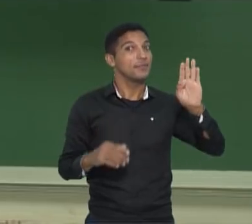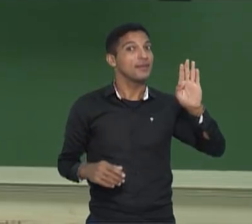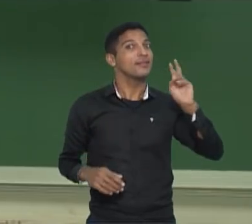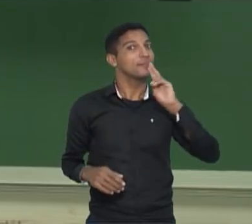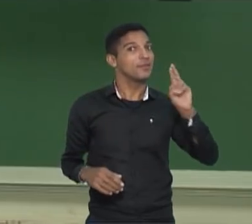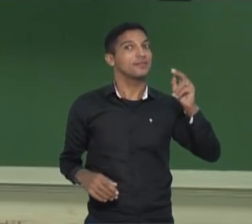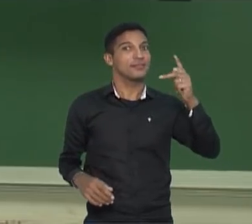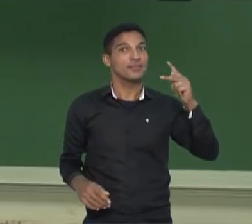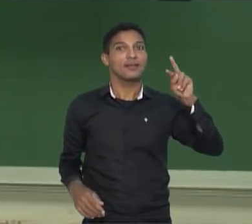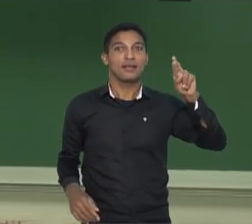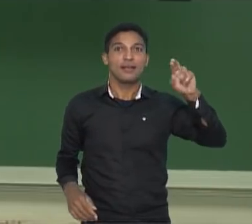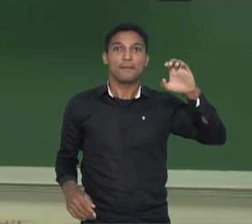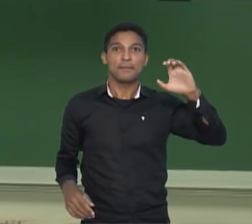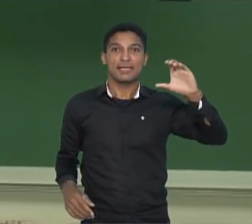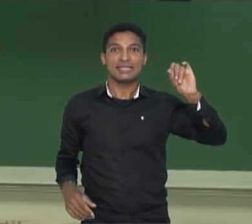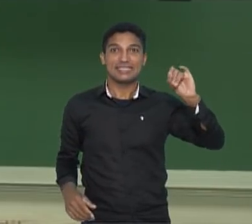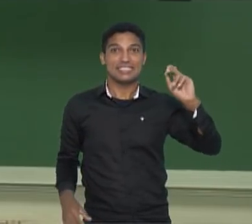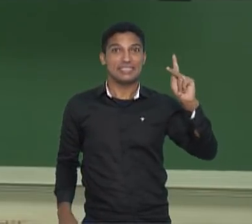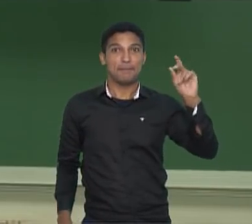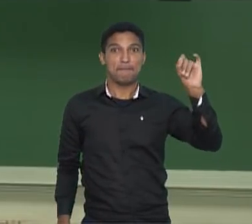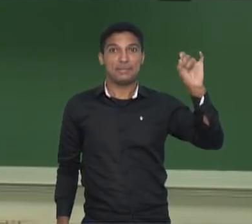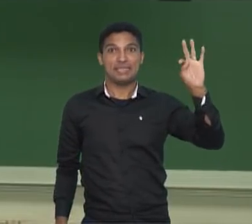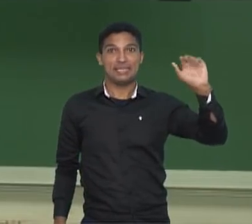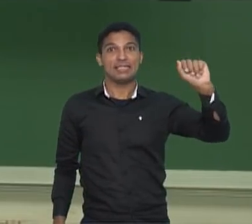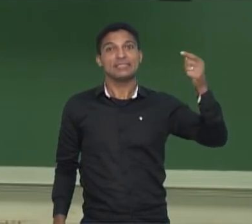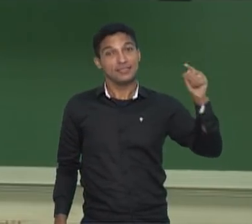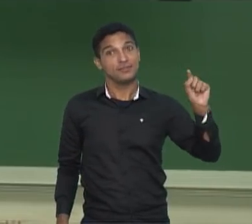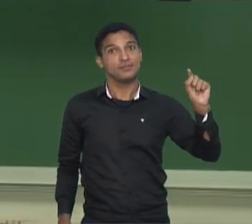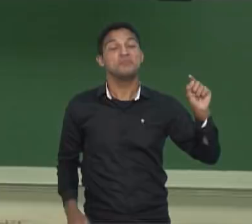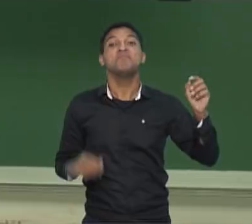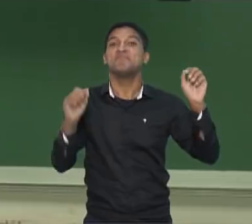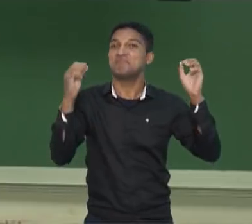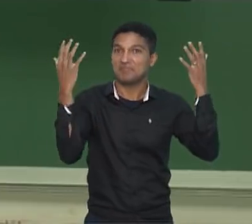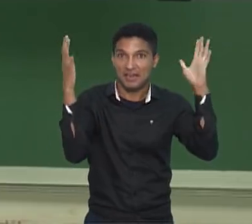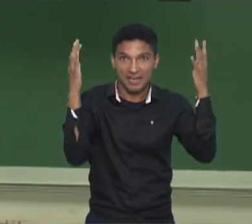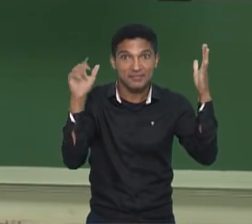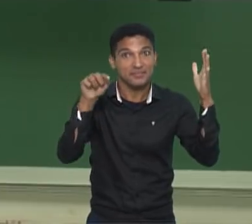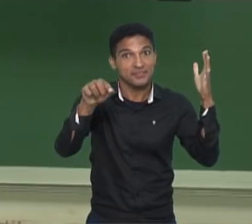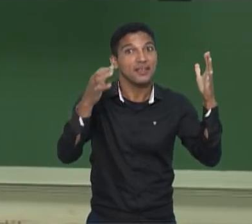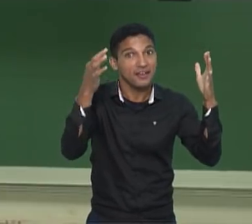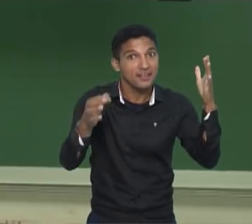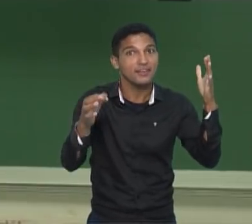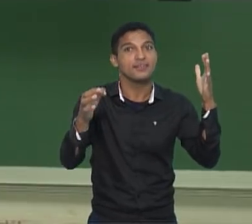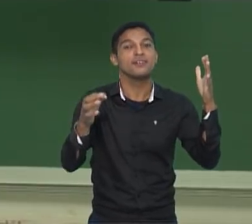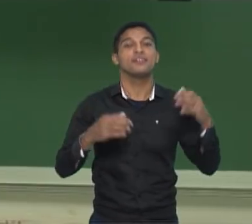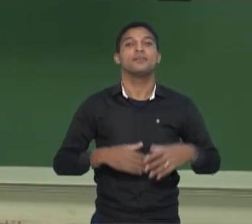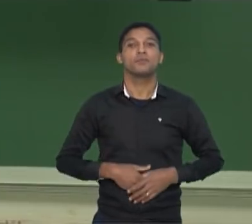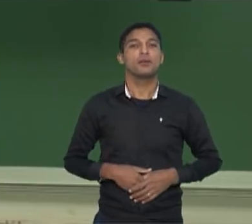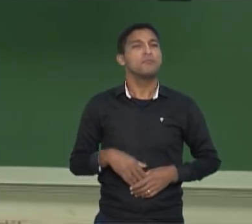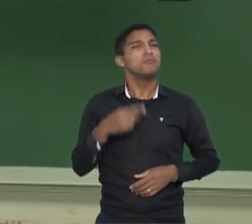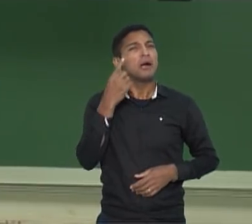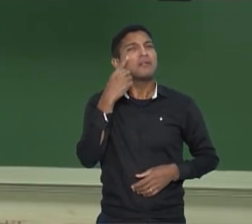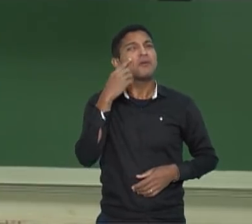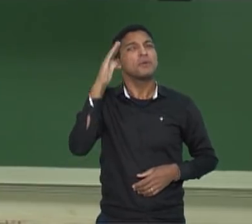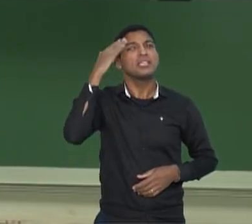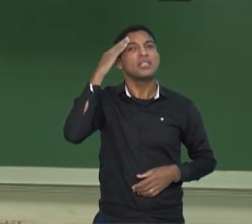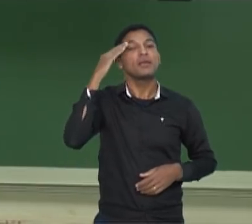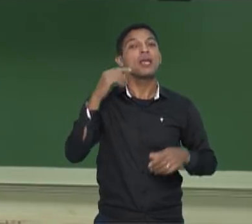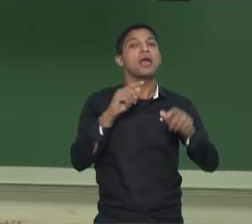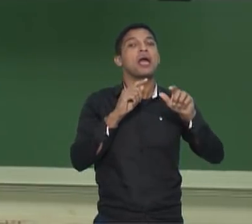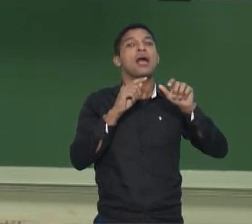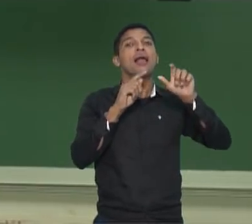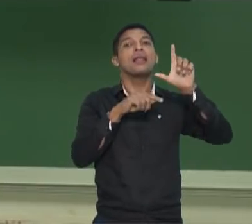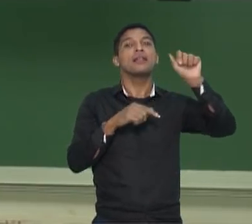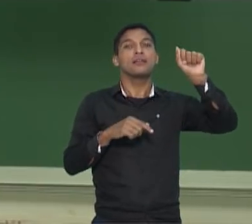assim. Mas vamos compreender as outras opções. Letra A,